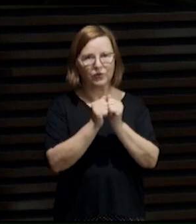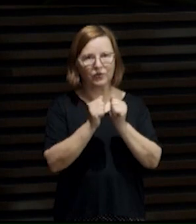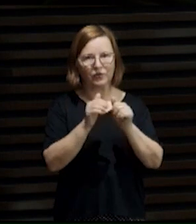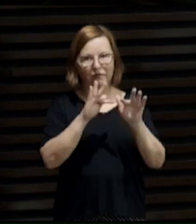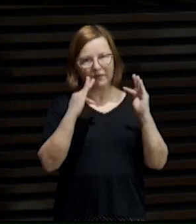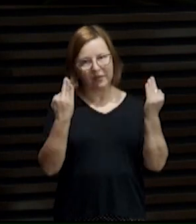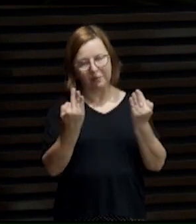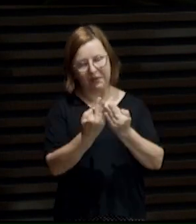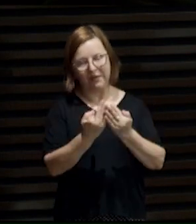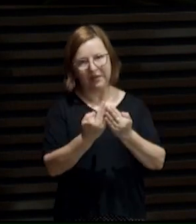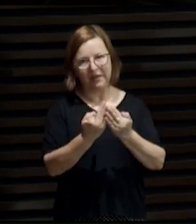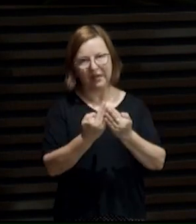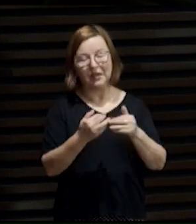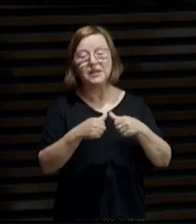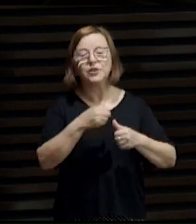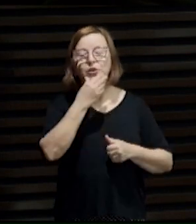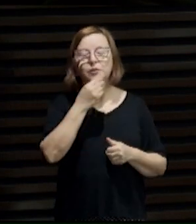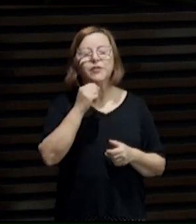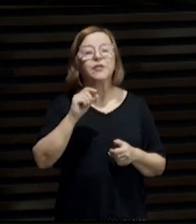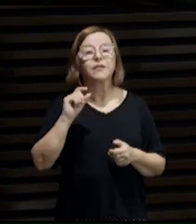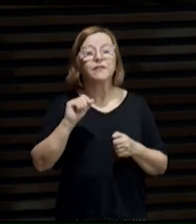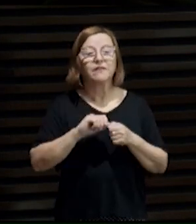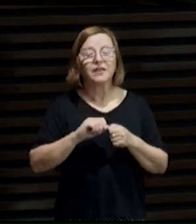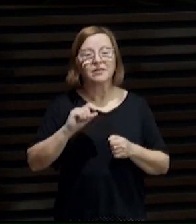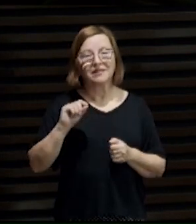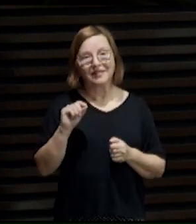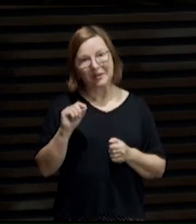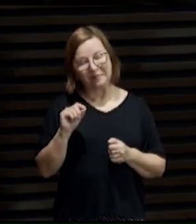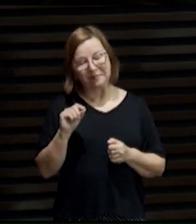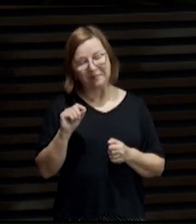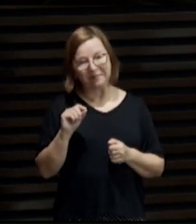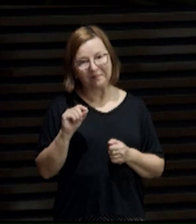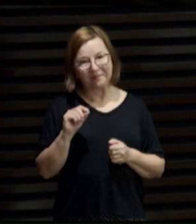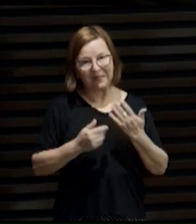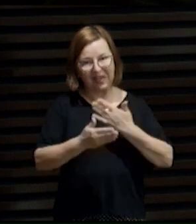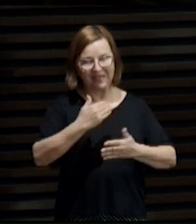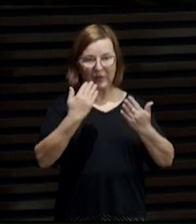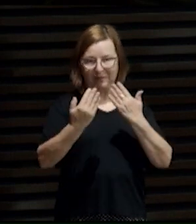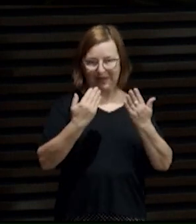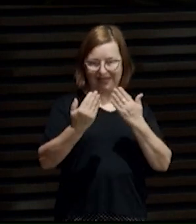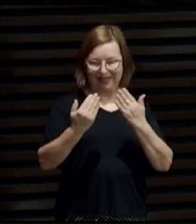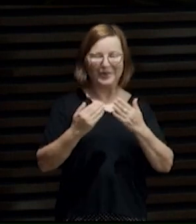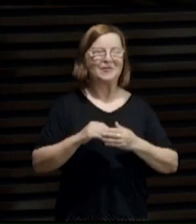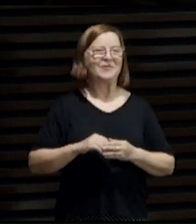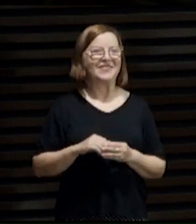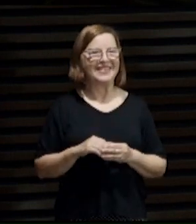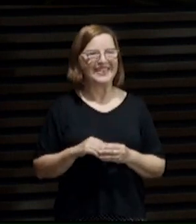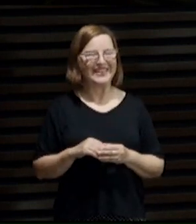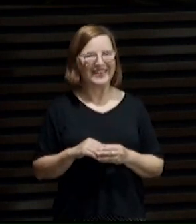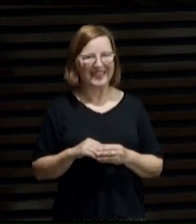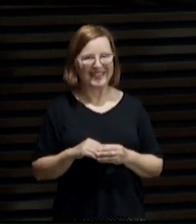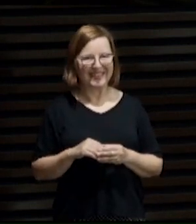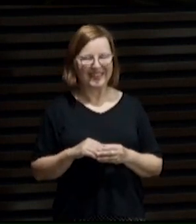faz algo. E por meio dos paralelos, o salmista nos enfatiza aquilo que ele quer que o